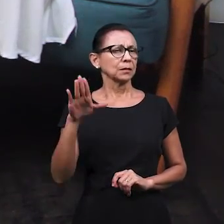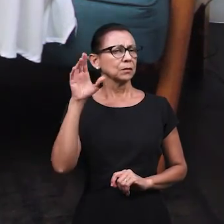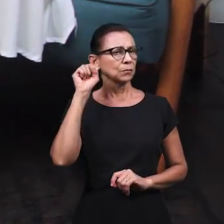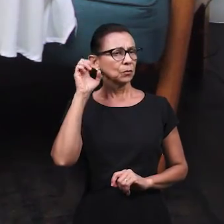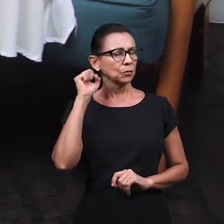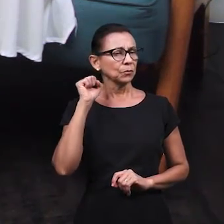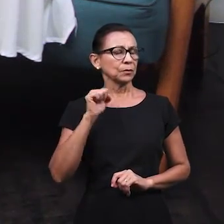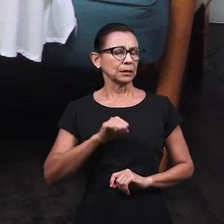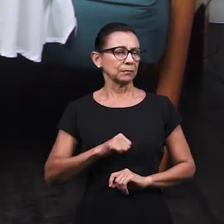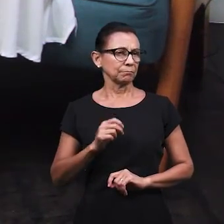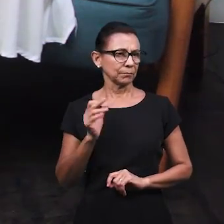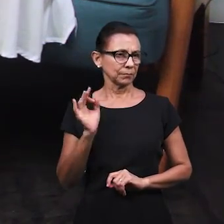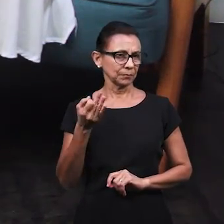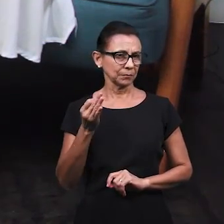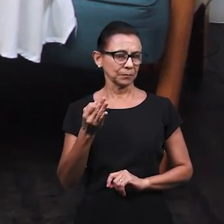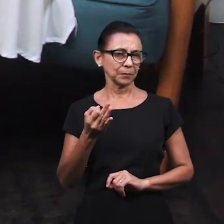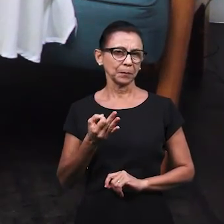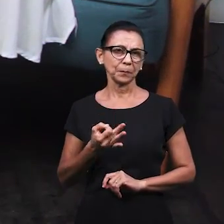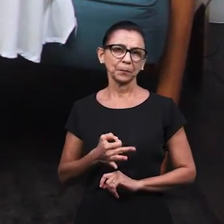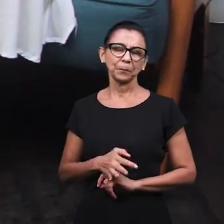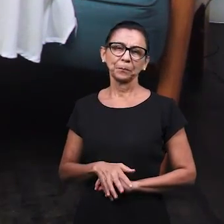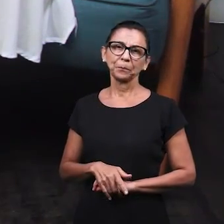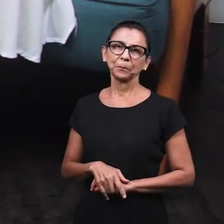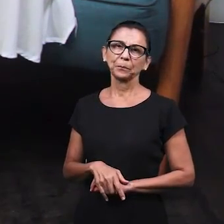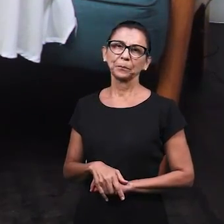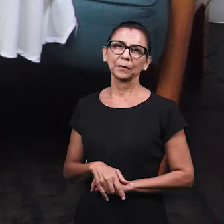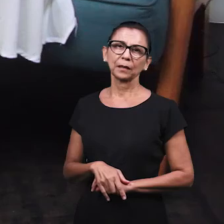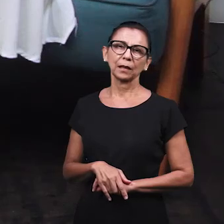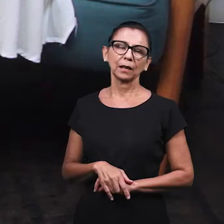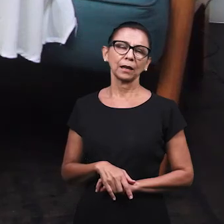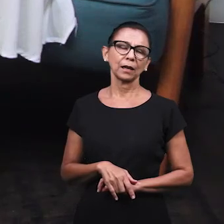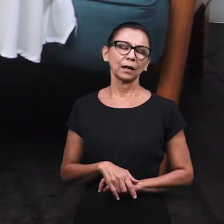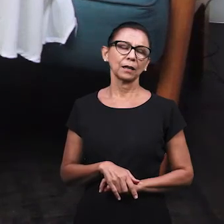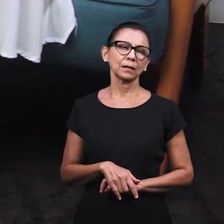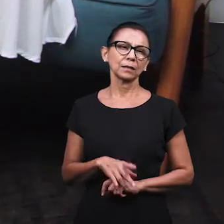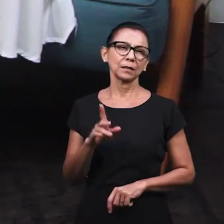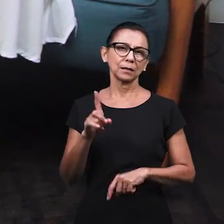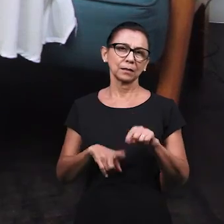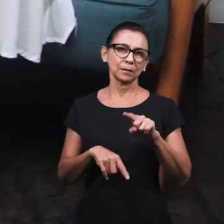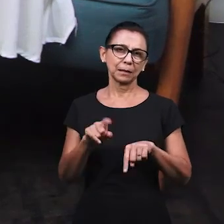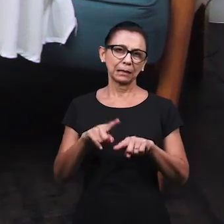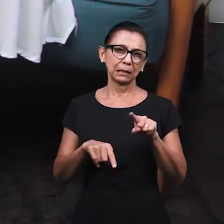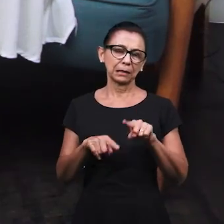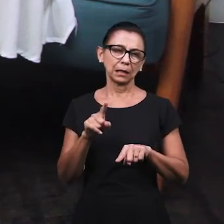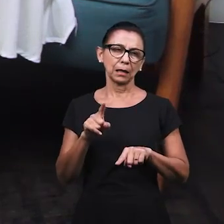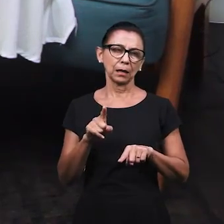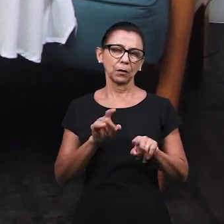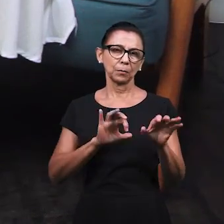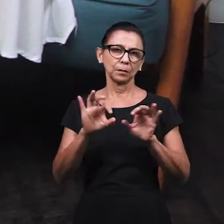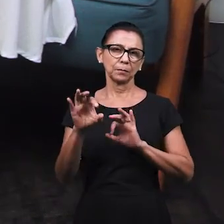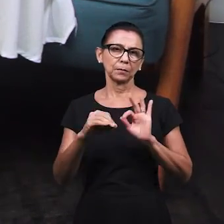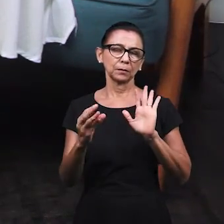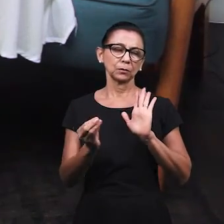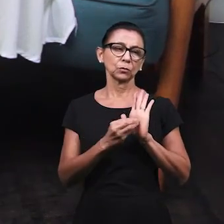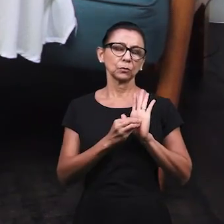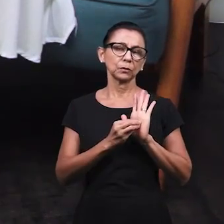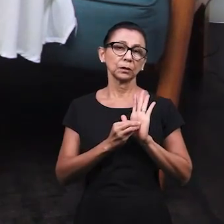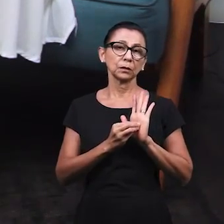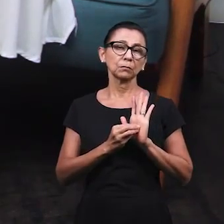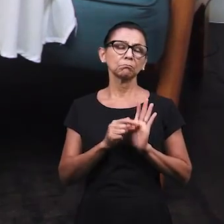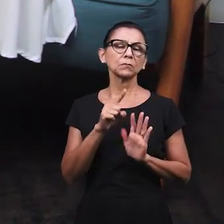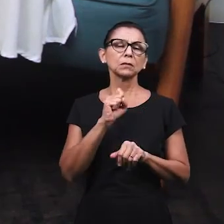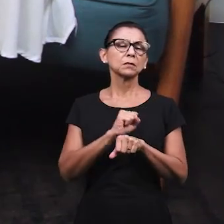fazer esse produto? Quando eu digo produto, que é uma expressão também muito nossa, ao produzir esse